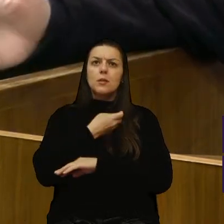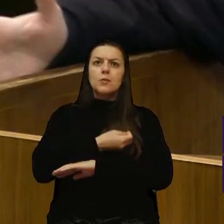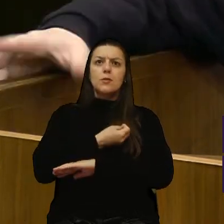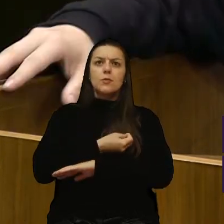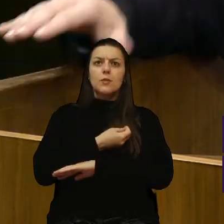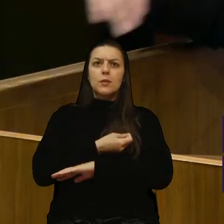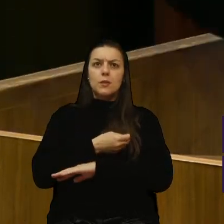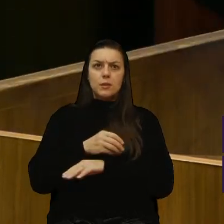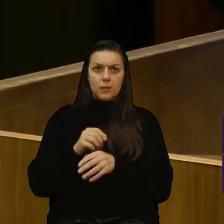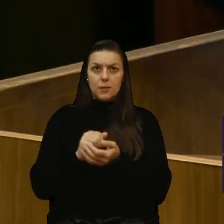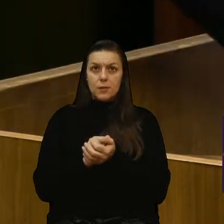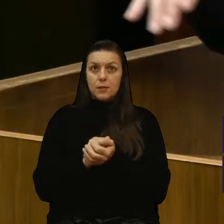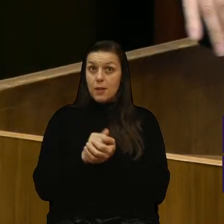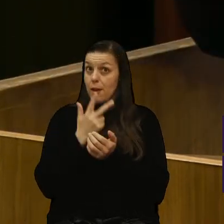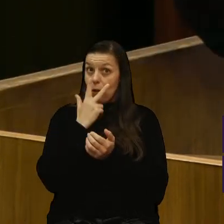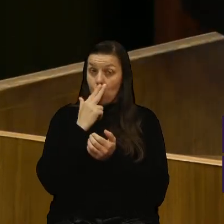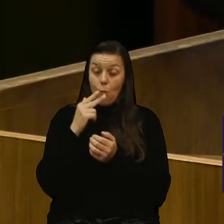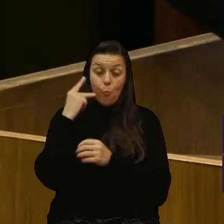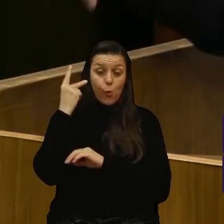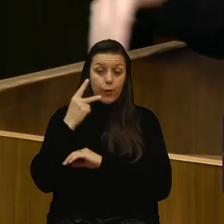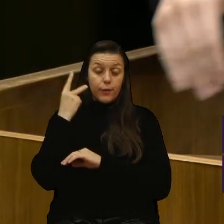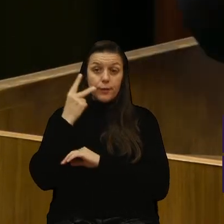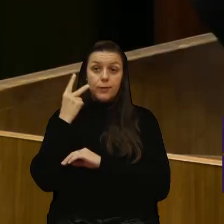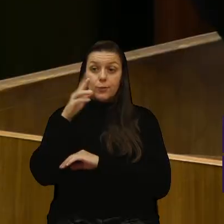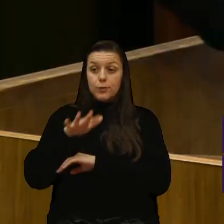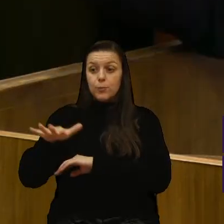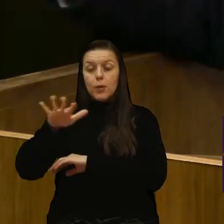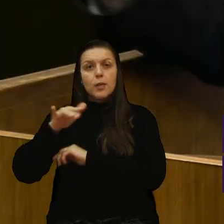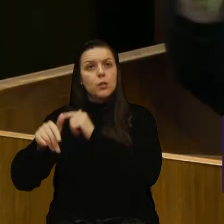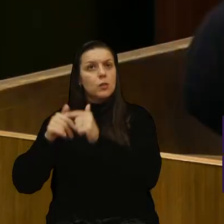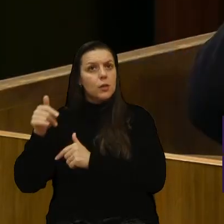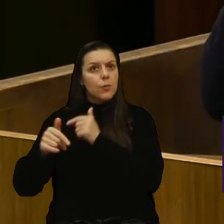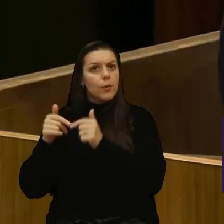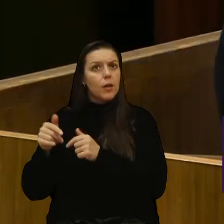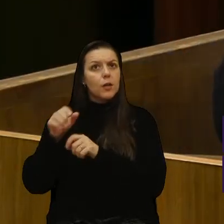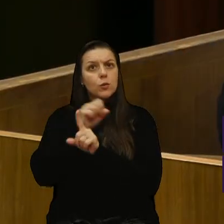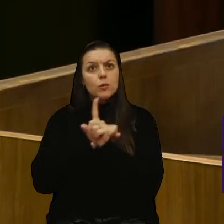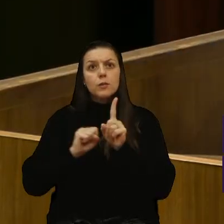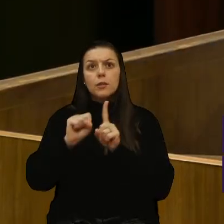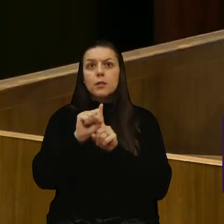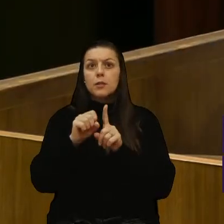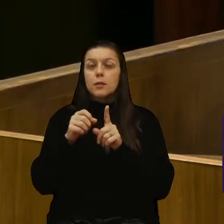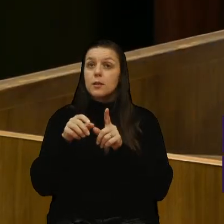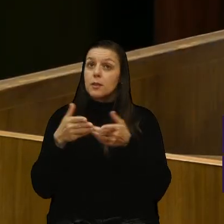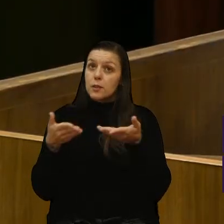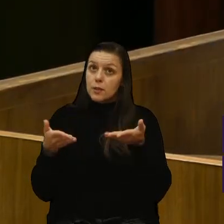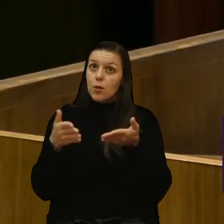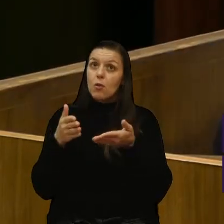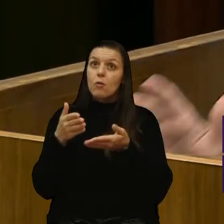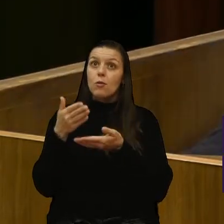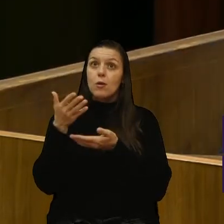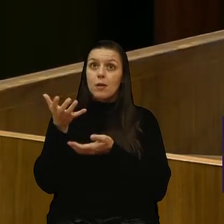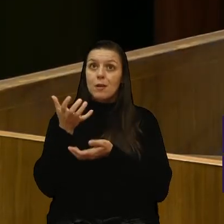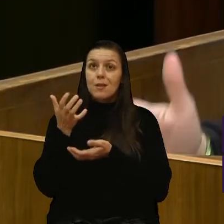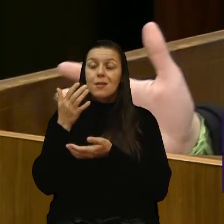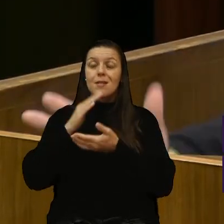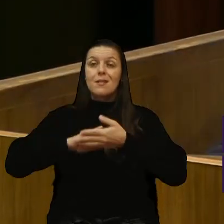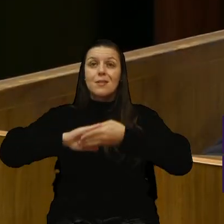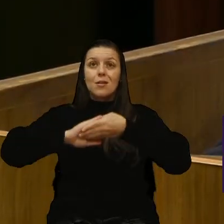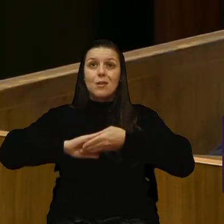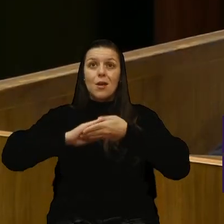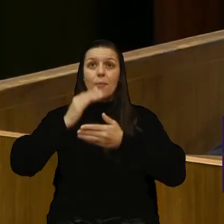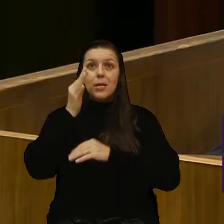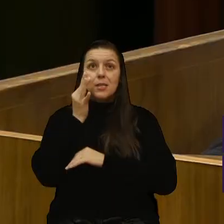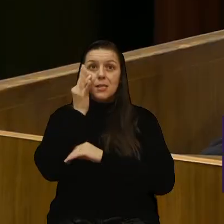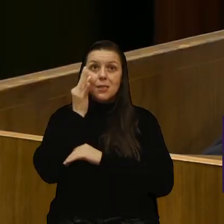vivência mesmo que política, nos espaços de trabalho, nos espaços sociais. Então, queria saudar aqui a presença dos estudantes, mas não poderia